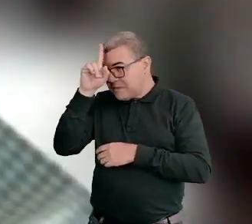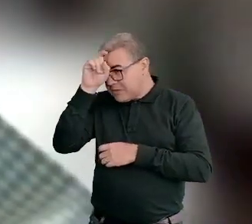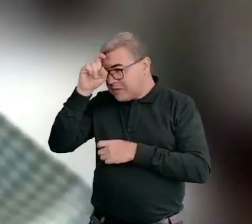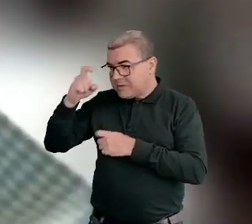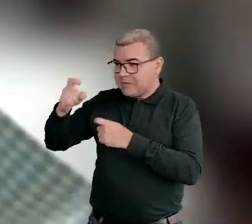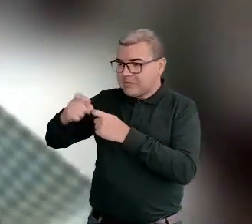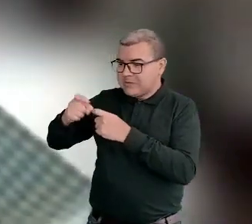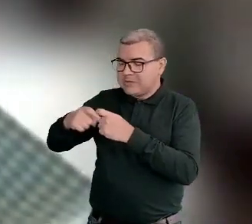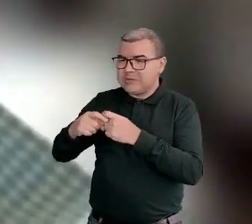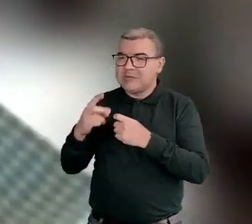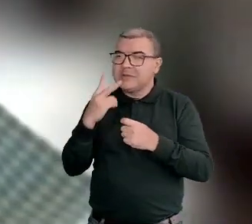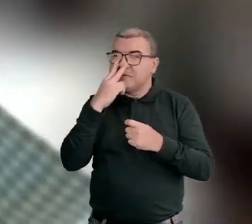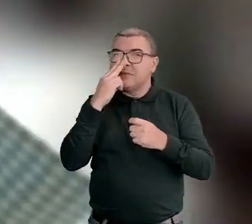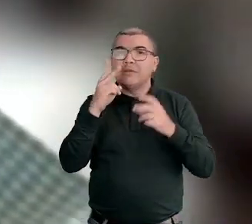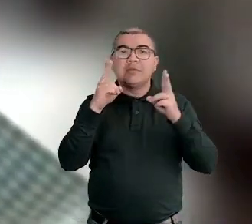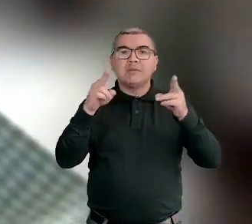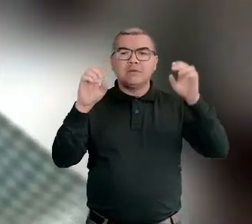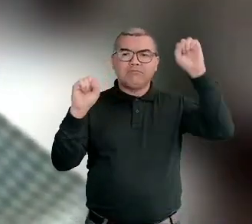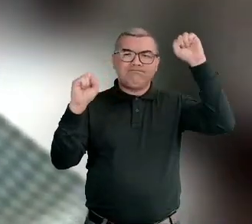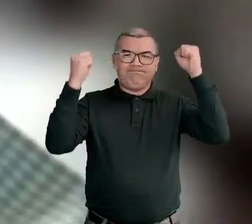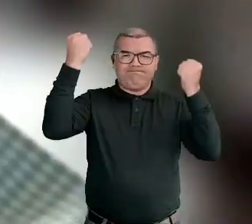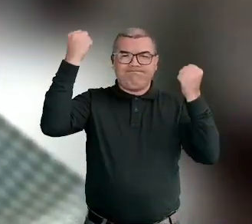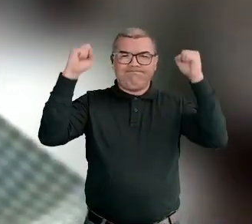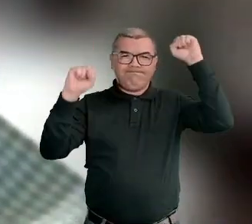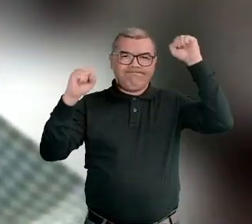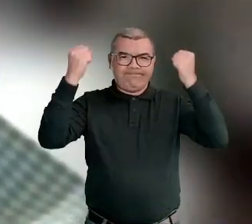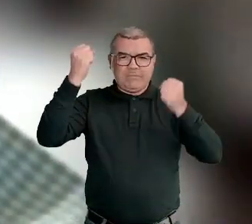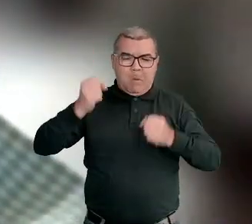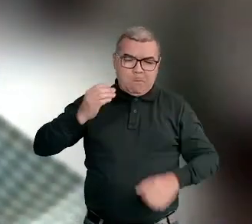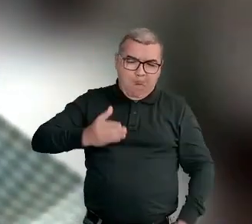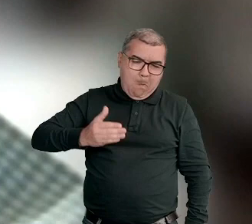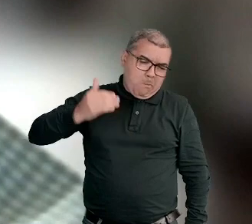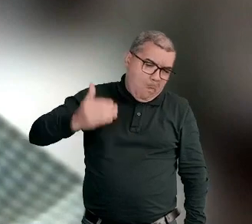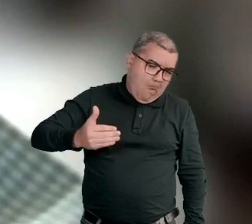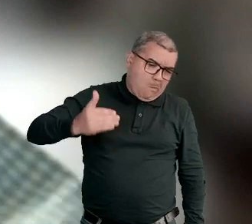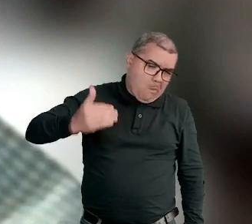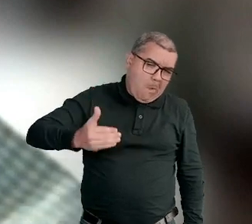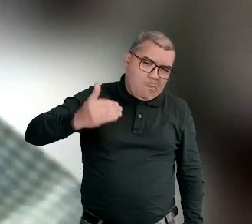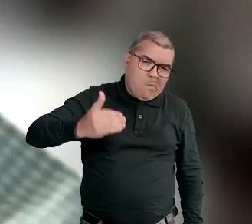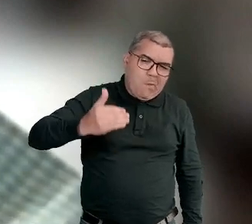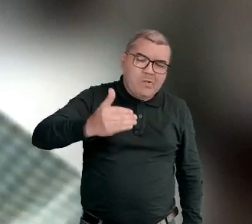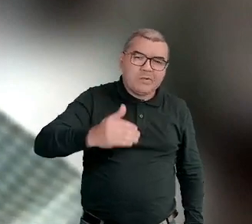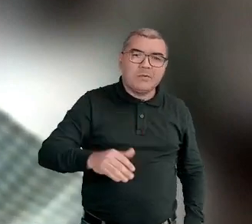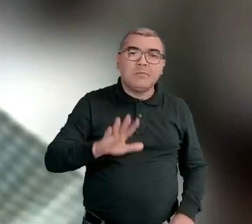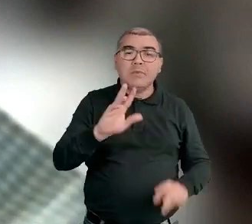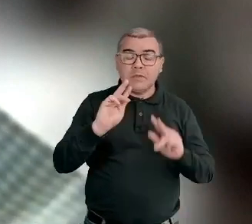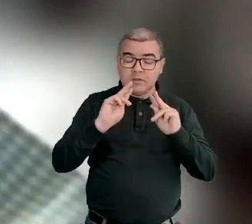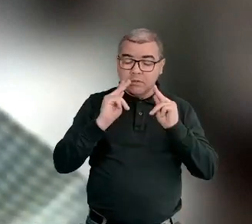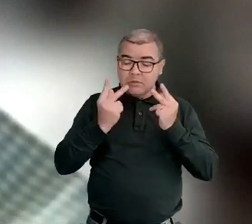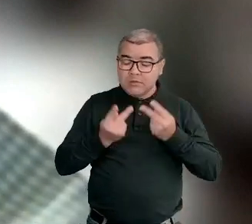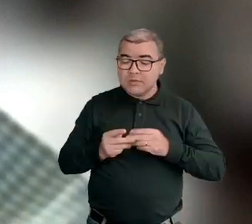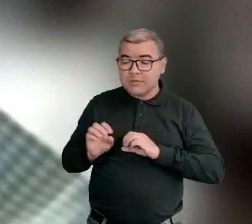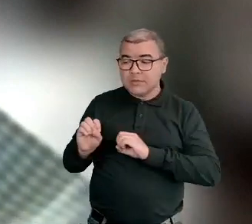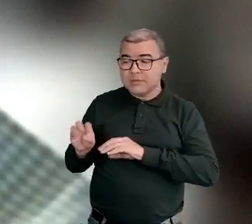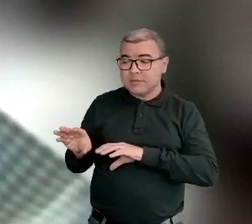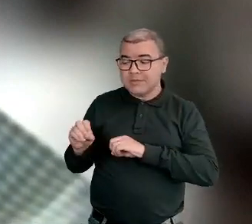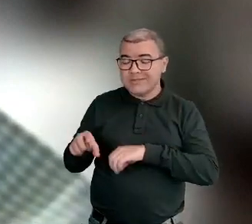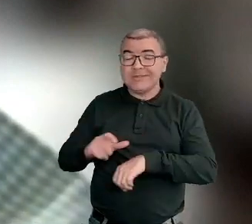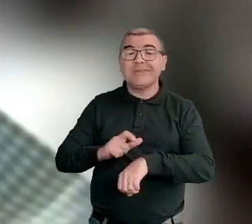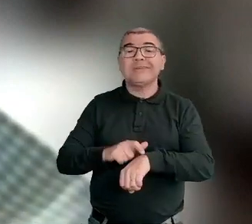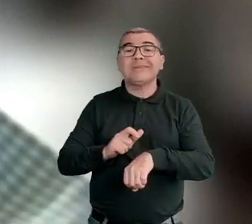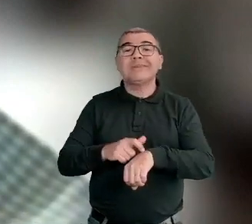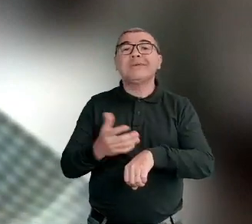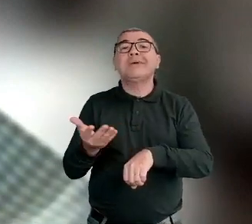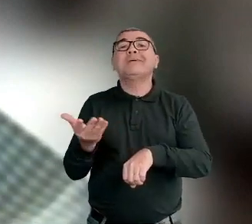pessoas têm que produzir muito e um pouco da humanidade, do entendimento da pessoa, demanda algum tempo. Você tem